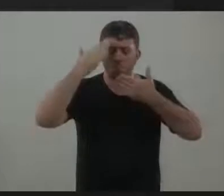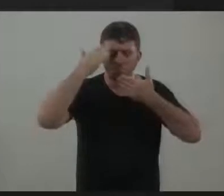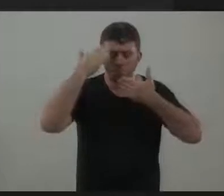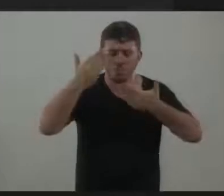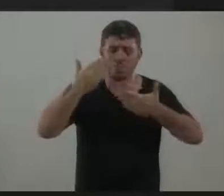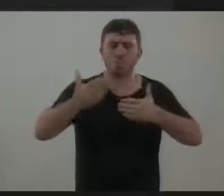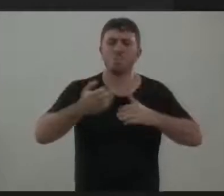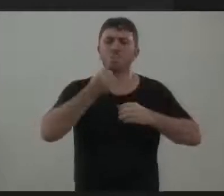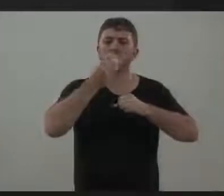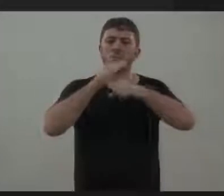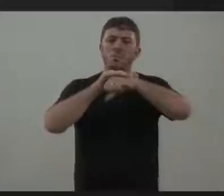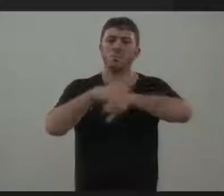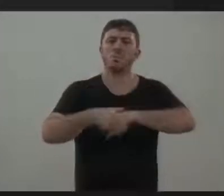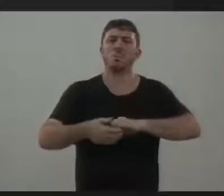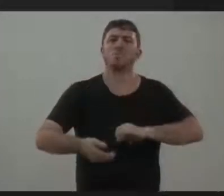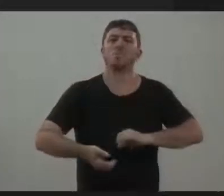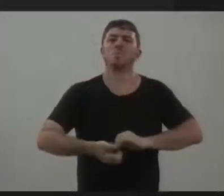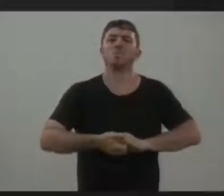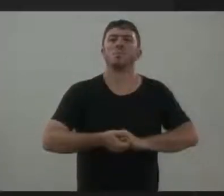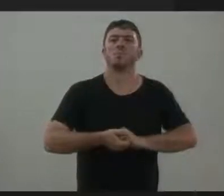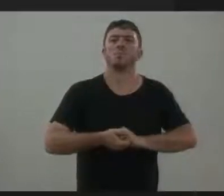noite.